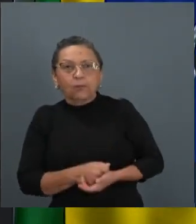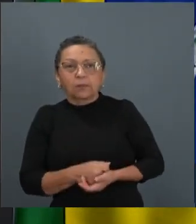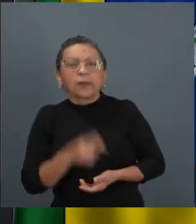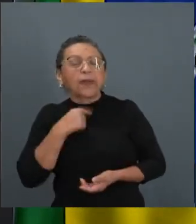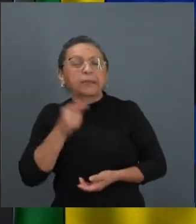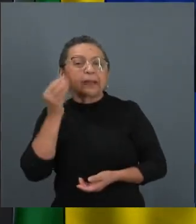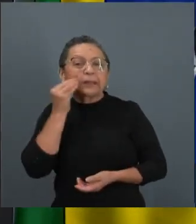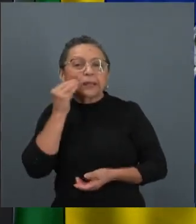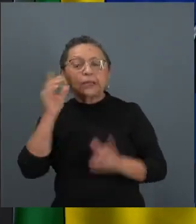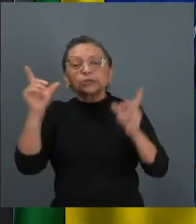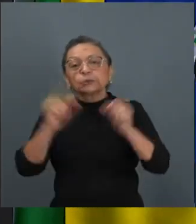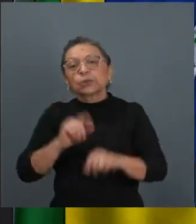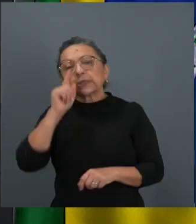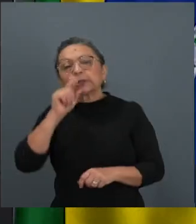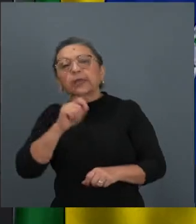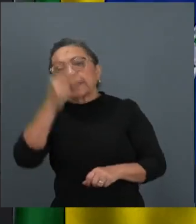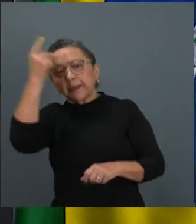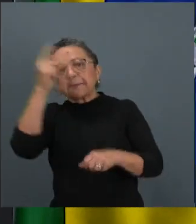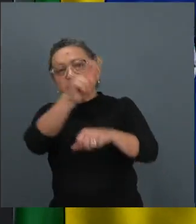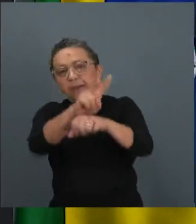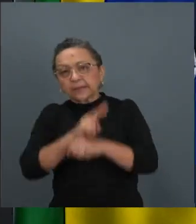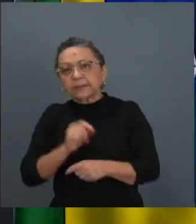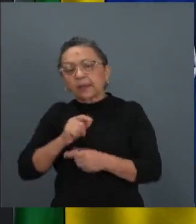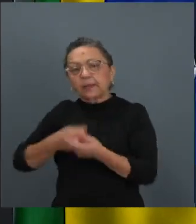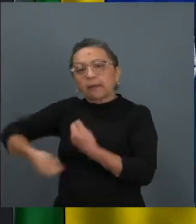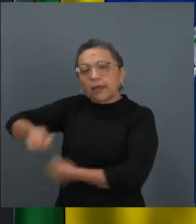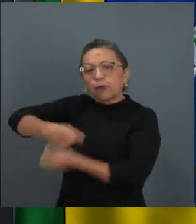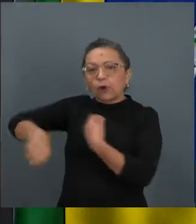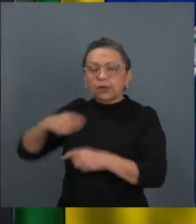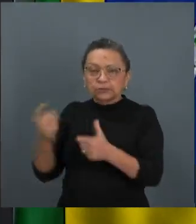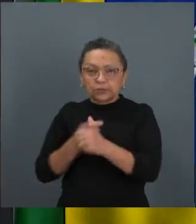quem empresta e de quem rola a nossa dívida. Bom,